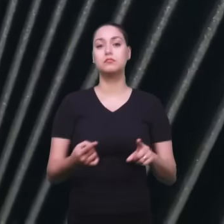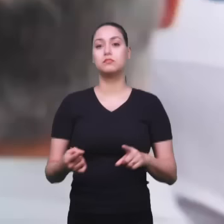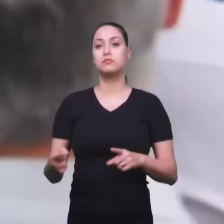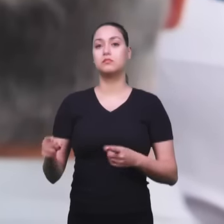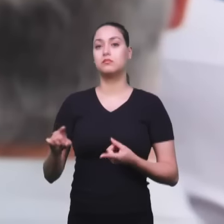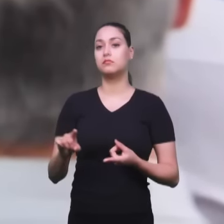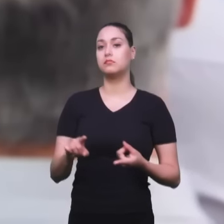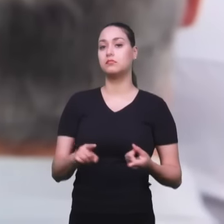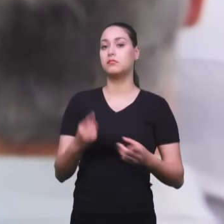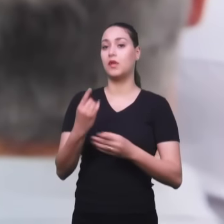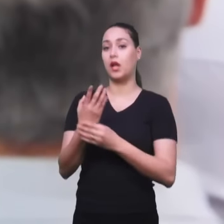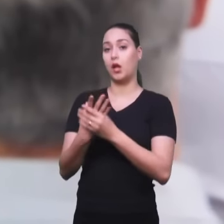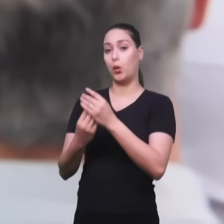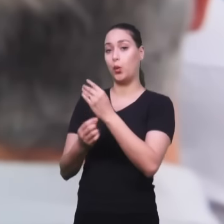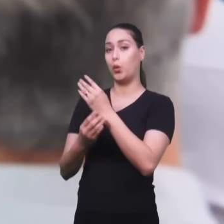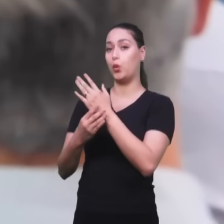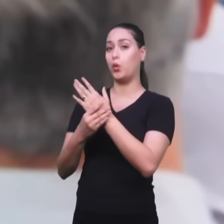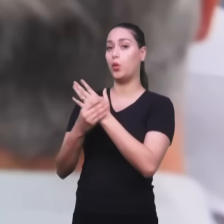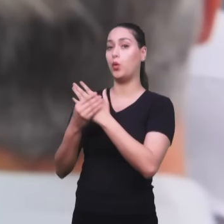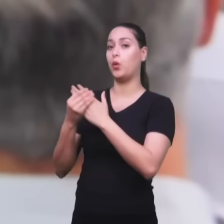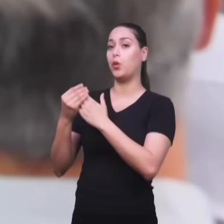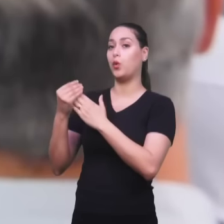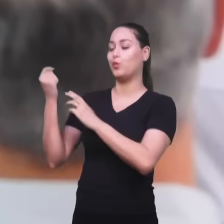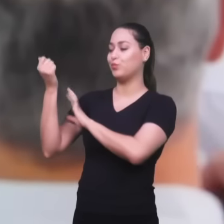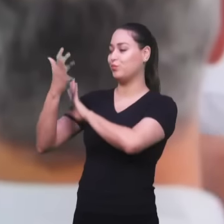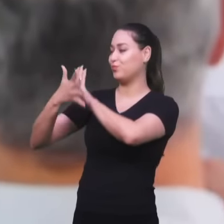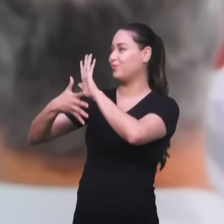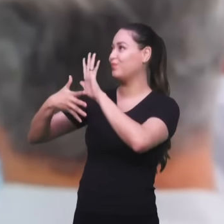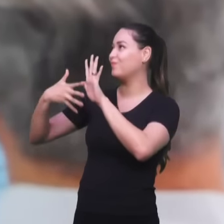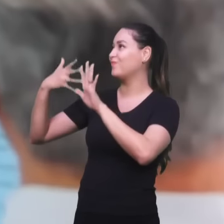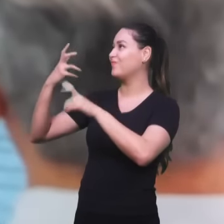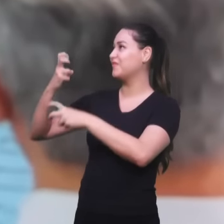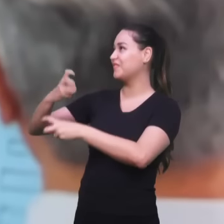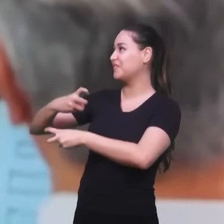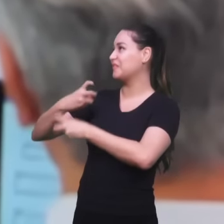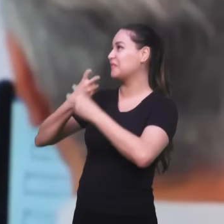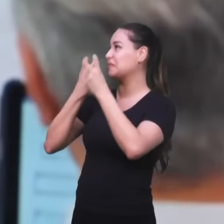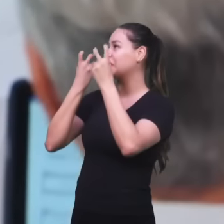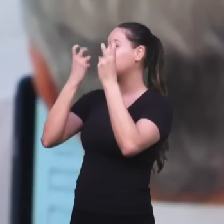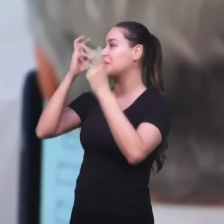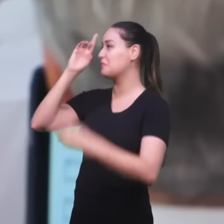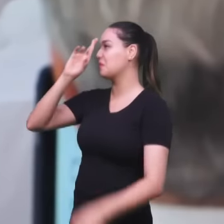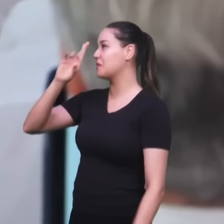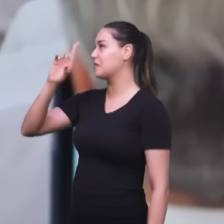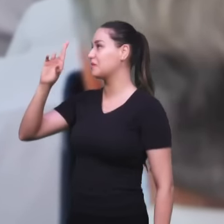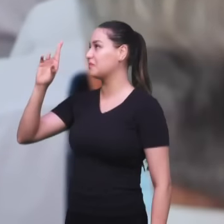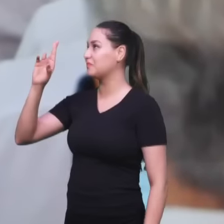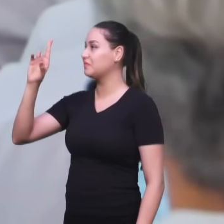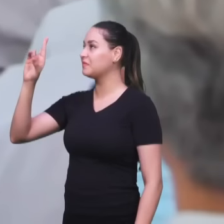Com a minha voz clama o Senhor